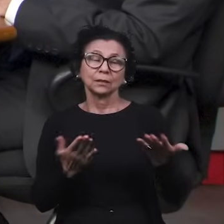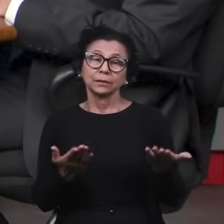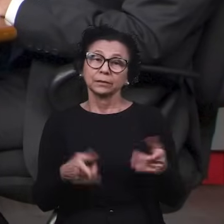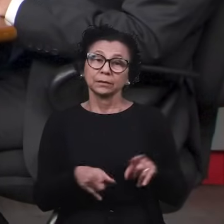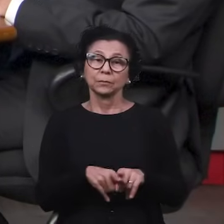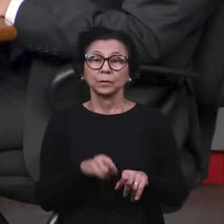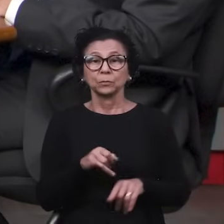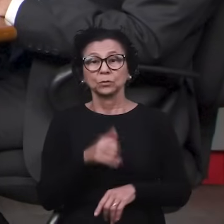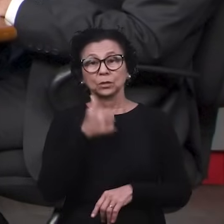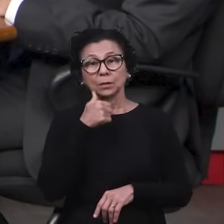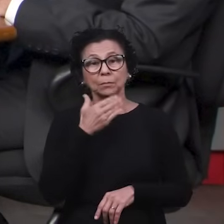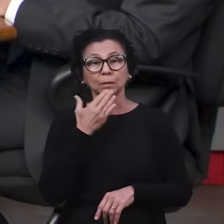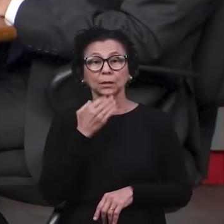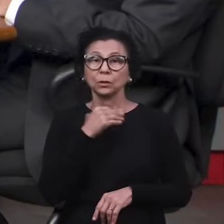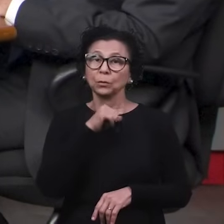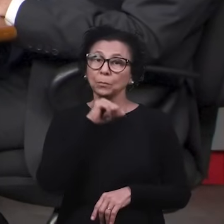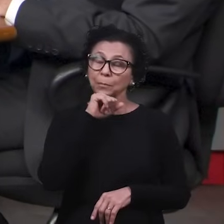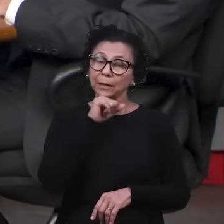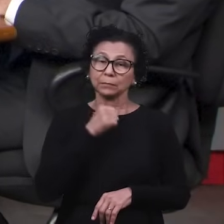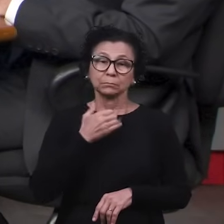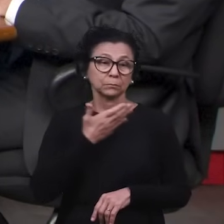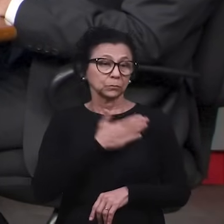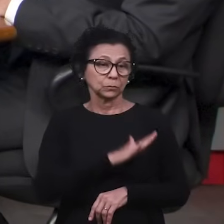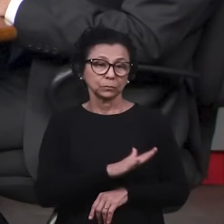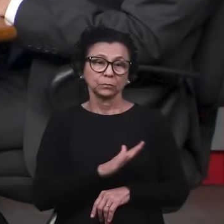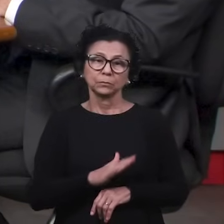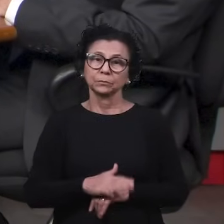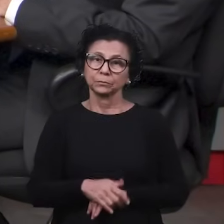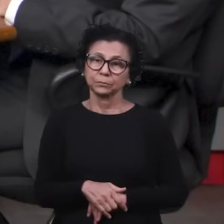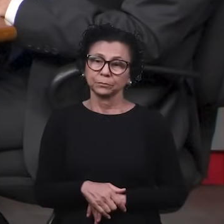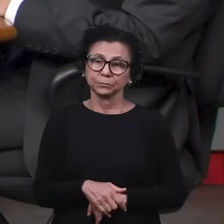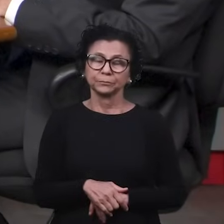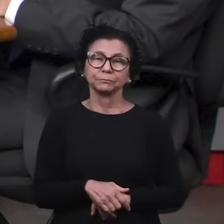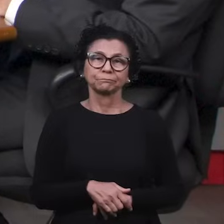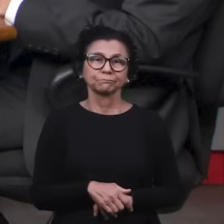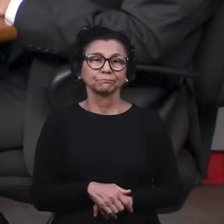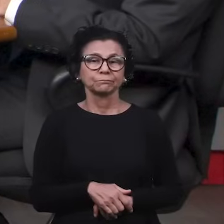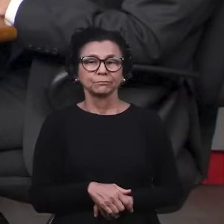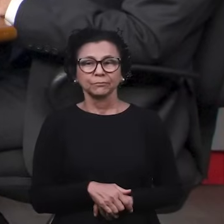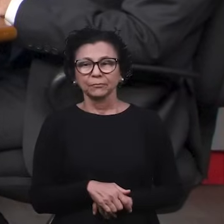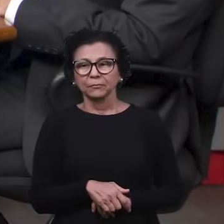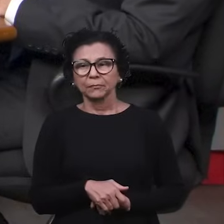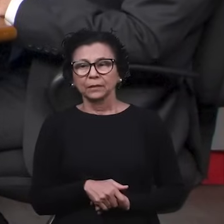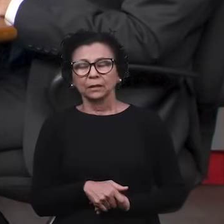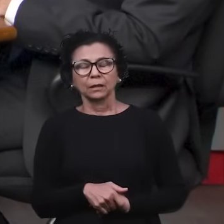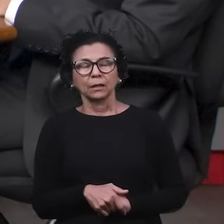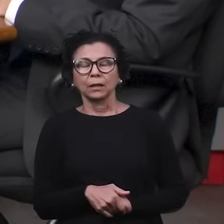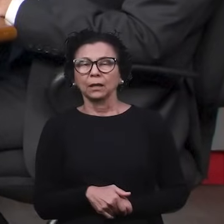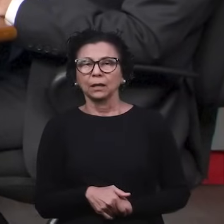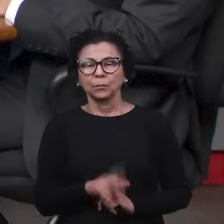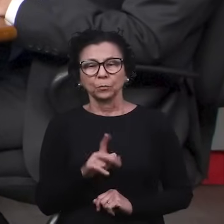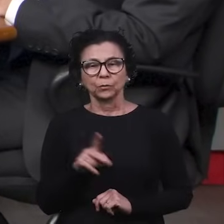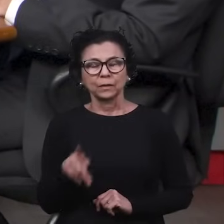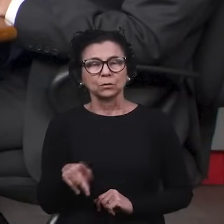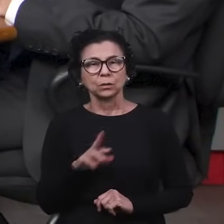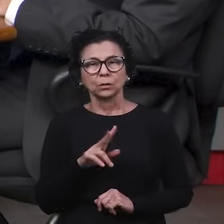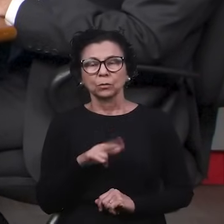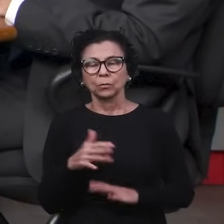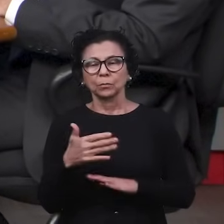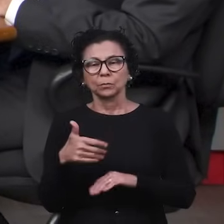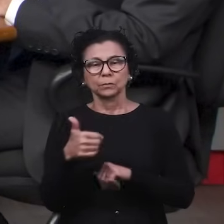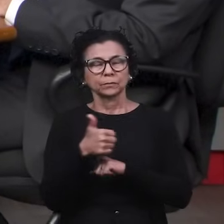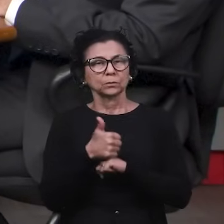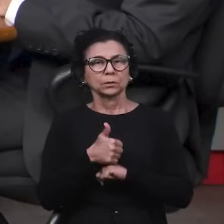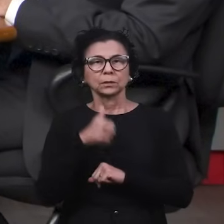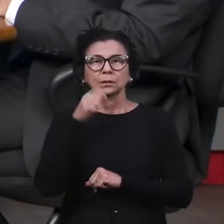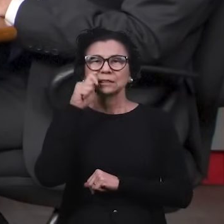podia ter dado um problema. Nós temos limites. Né? E aí, ela não é uma enfermeira, ela não é uma dentista. Exatamente. Isso pode